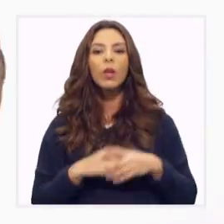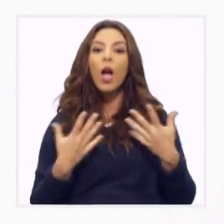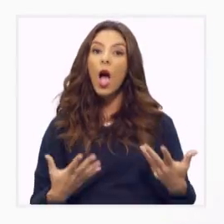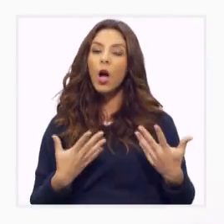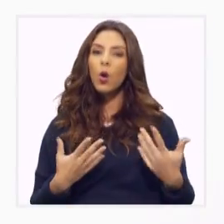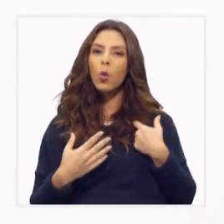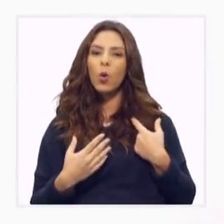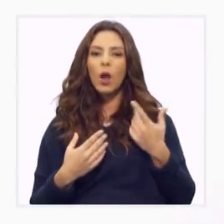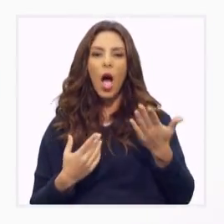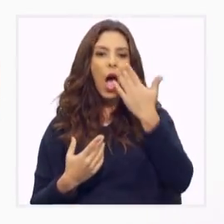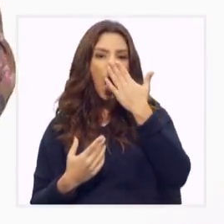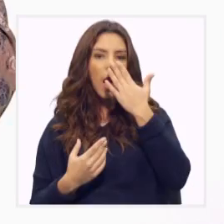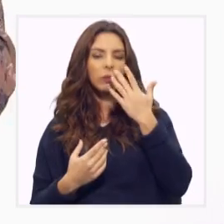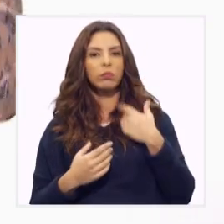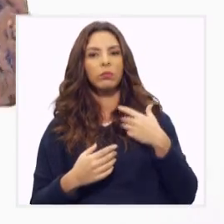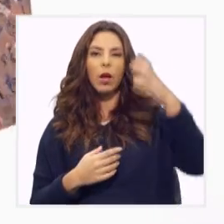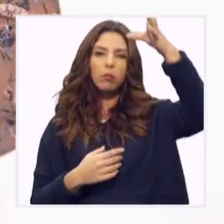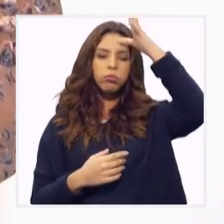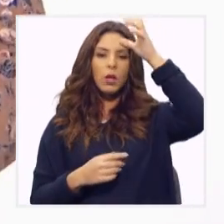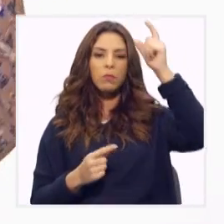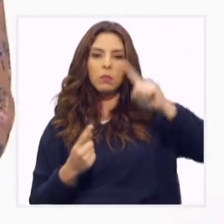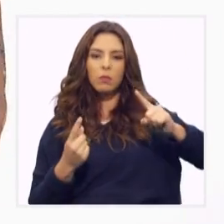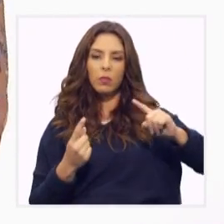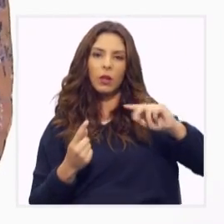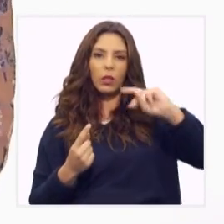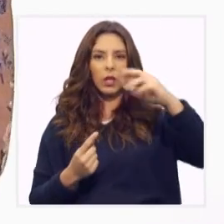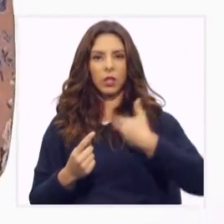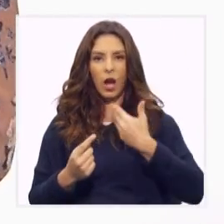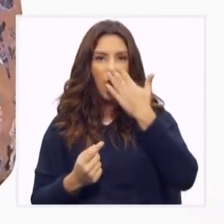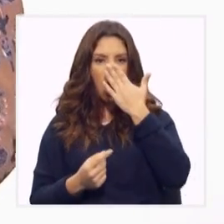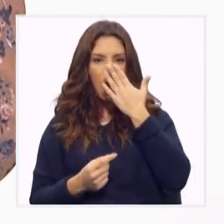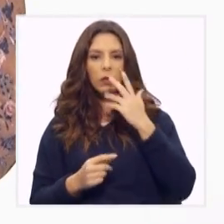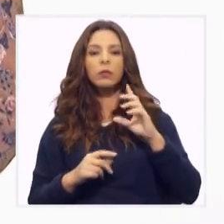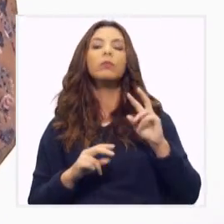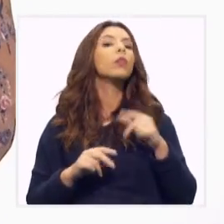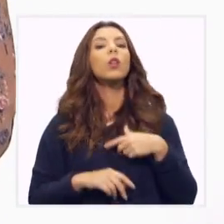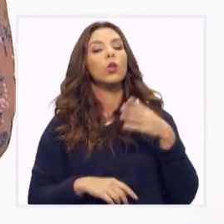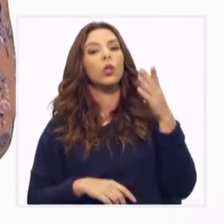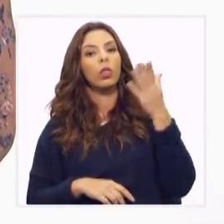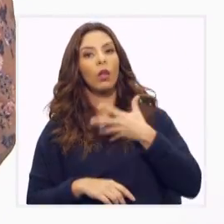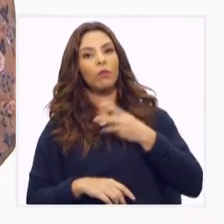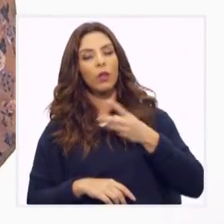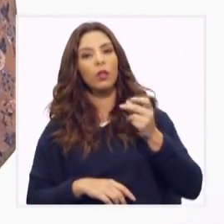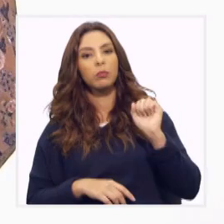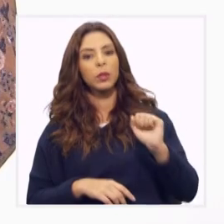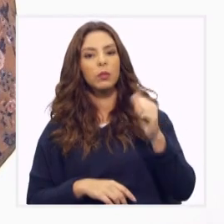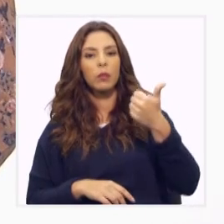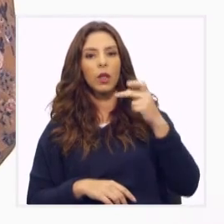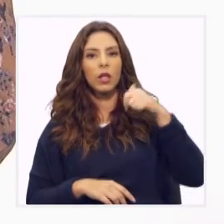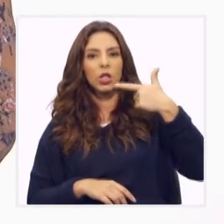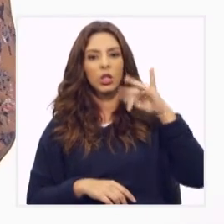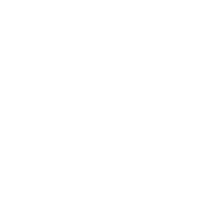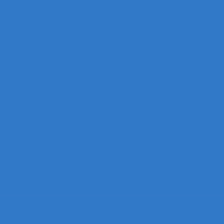E agora passamos para a inteligência a três dimensões. Vê por que etapas passou o aluno David Batista para conseguir um